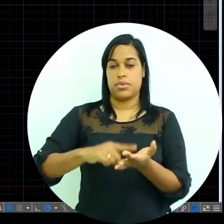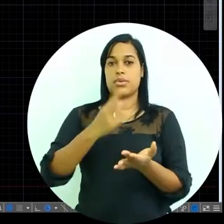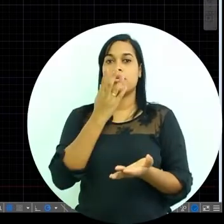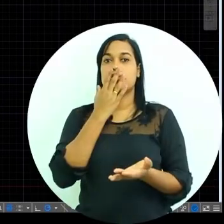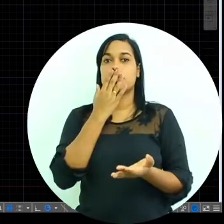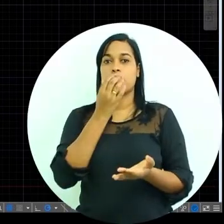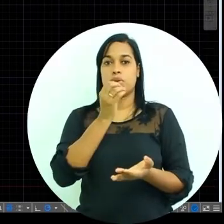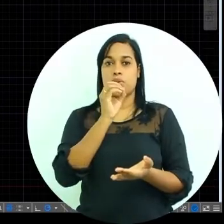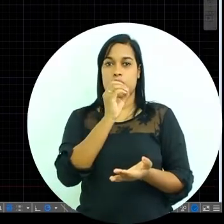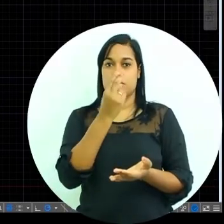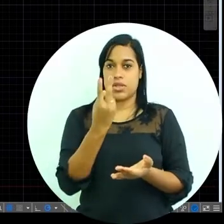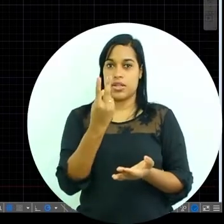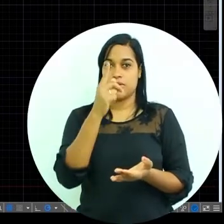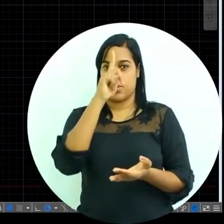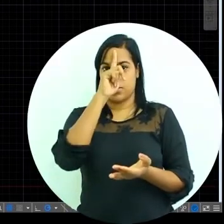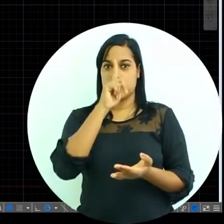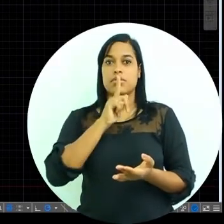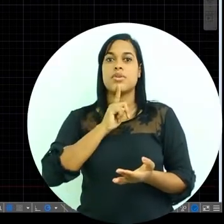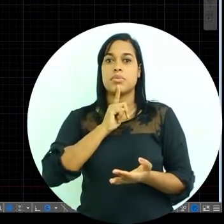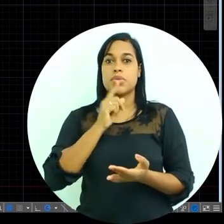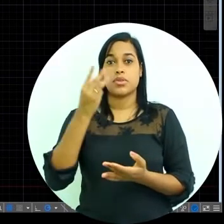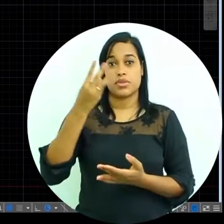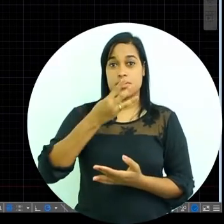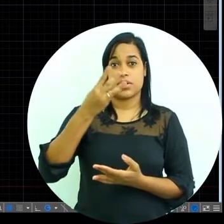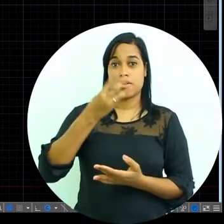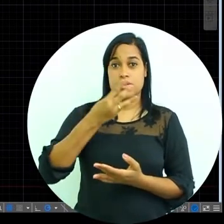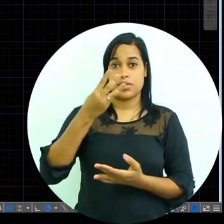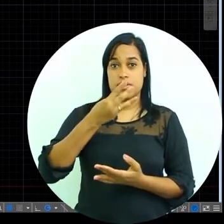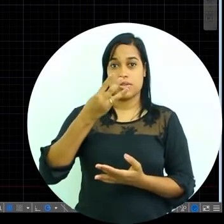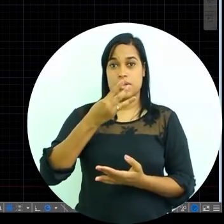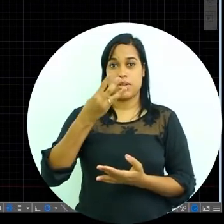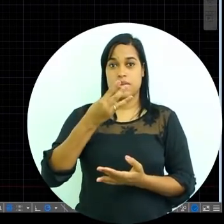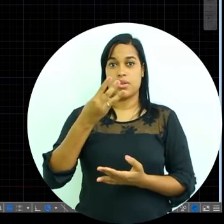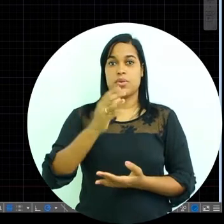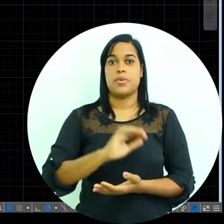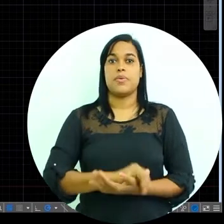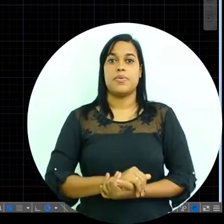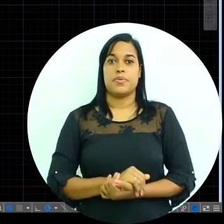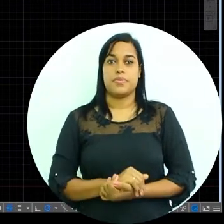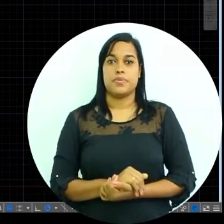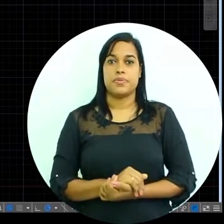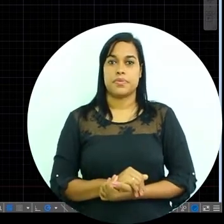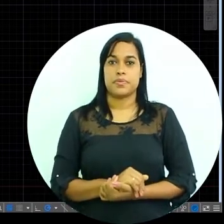Clicar na cor 02, amarelo. Terceiro layer,